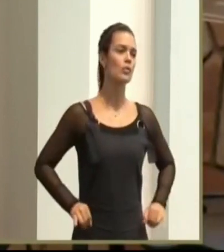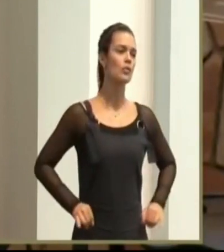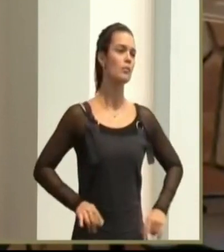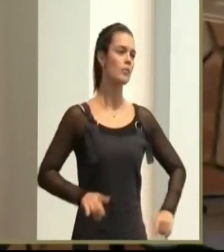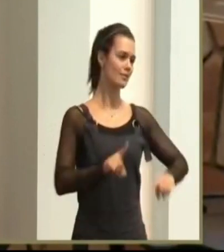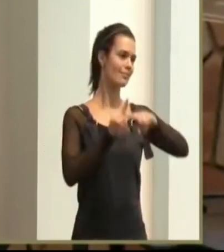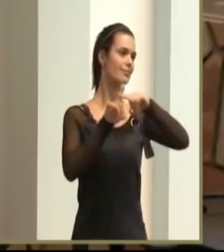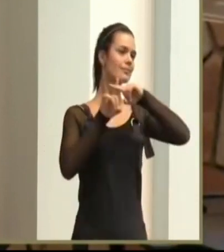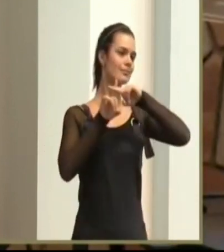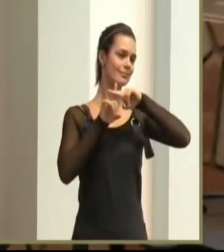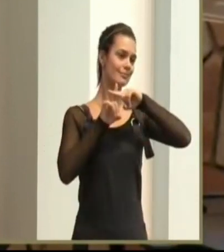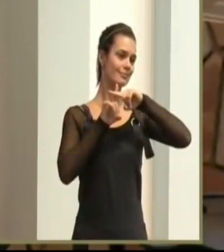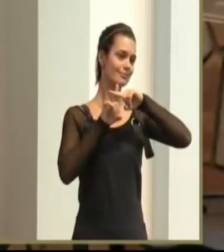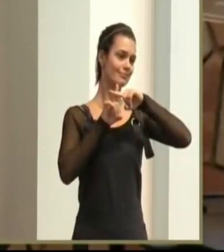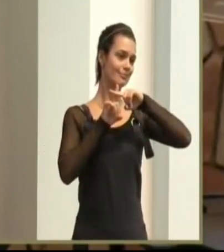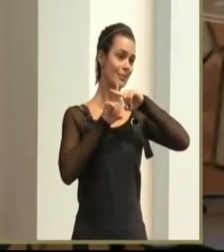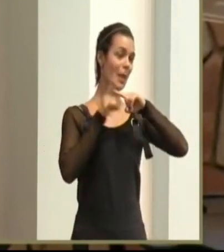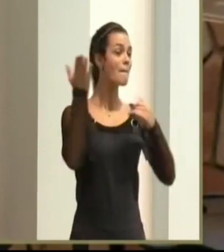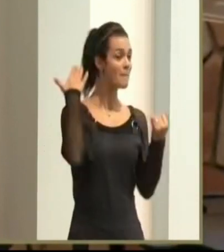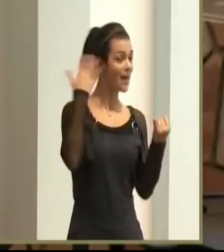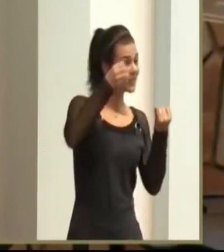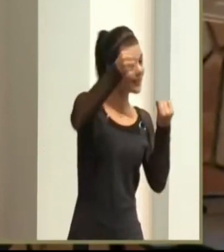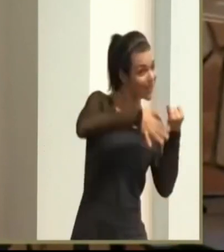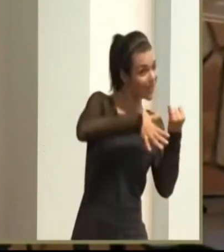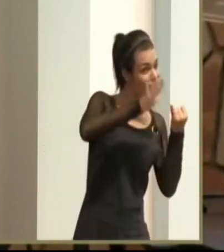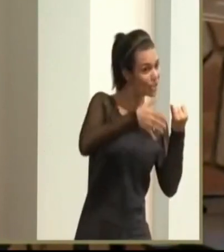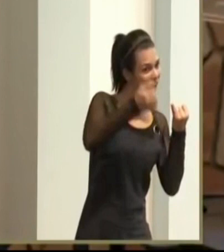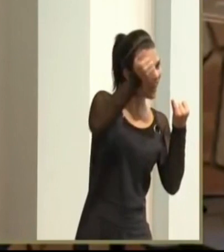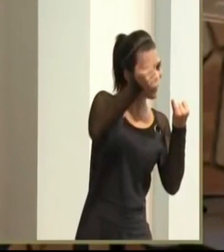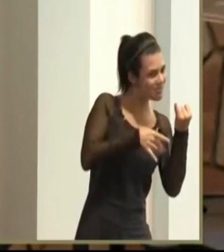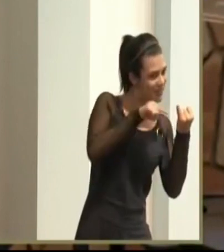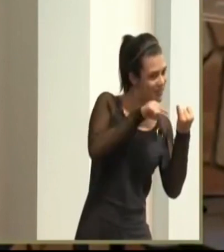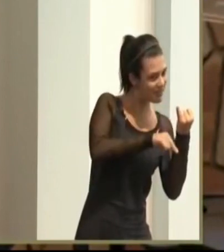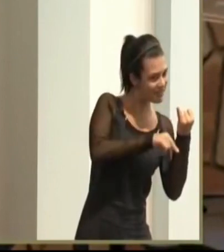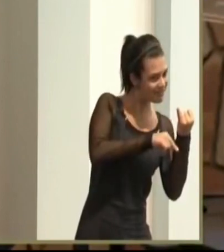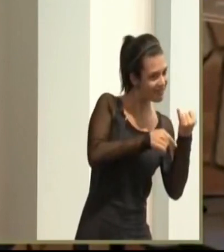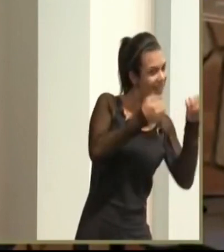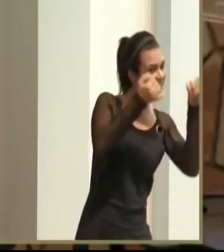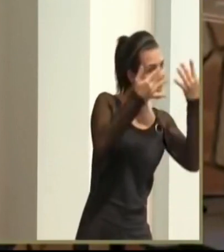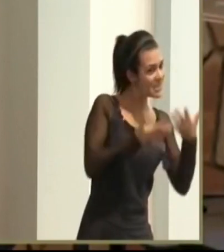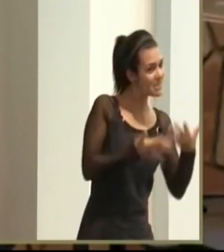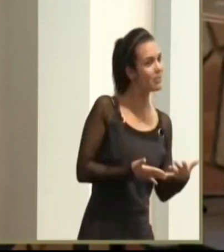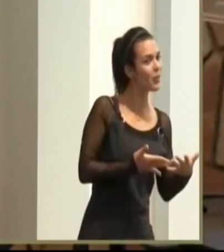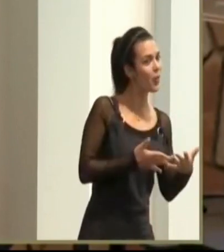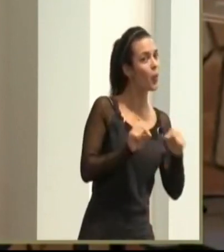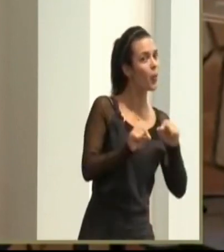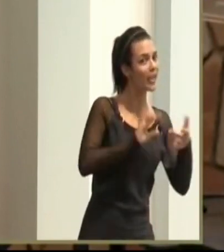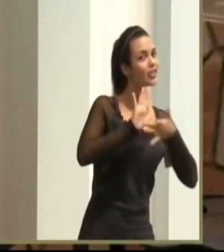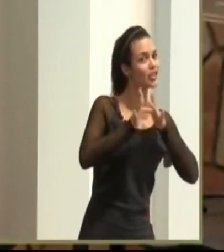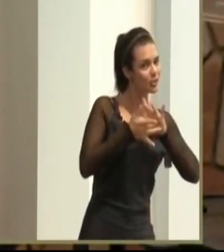diz a respeito do seu sofrimento sem abrir a sua boca.